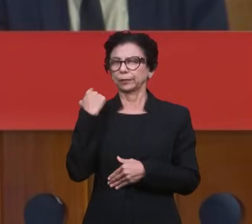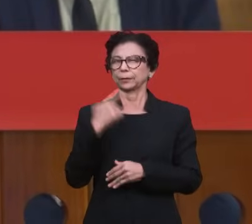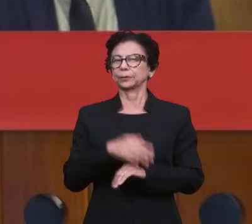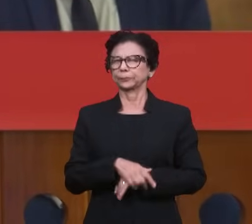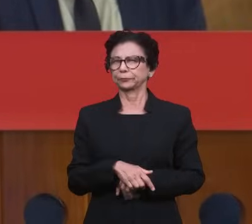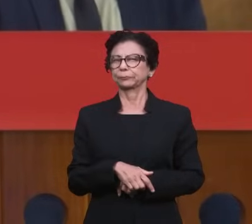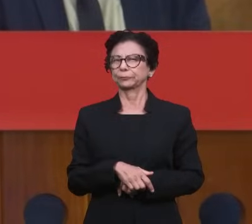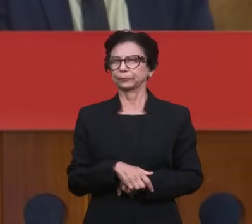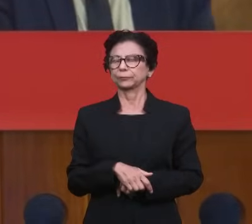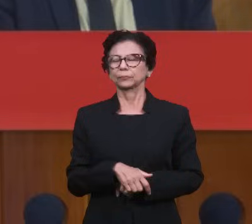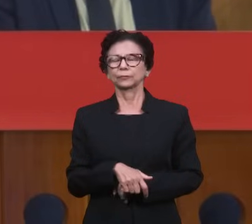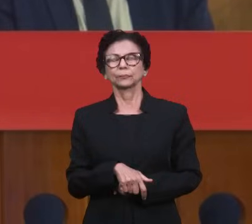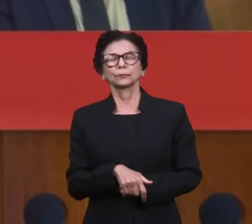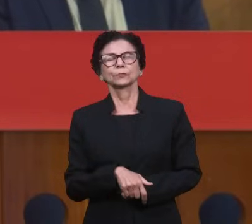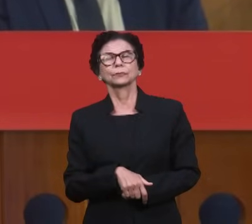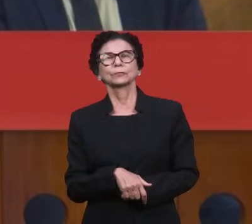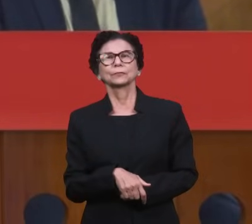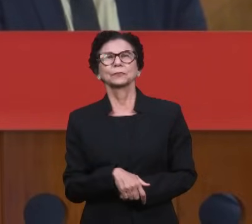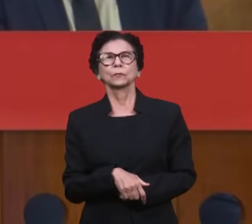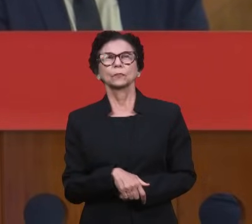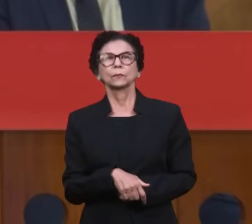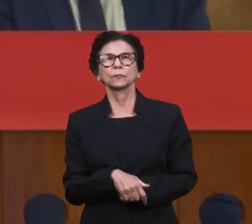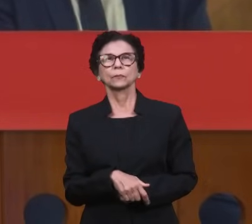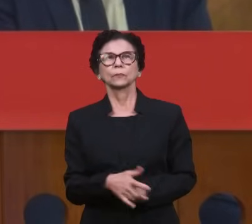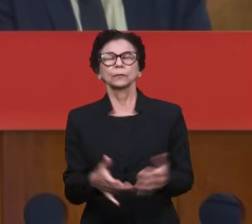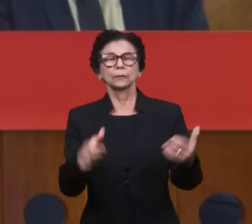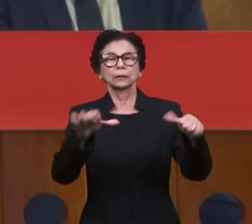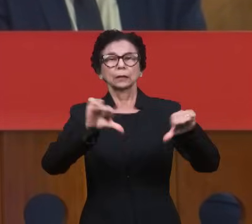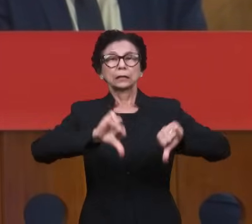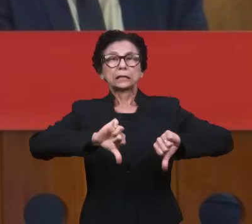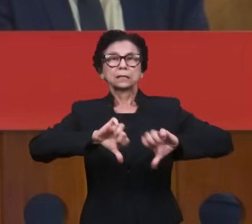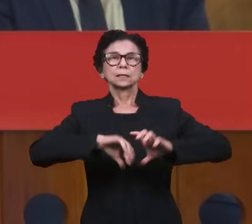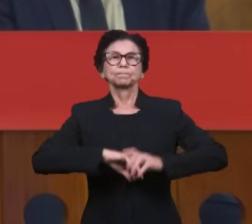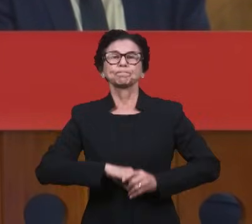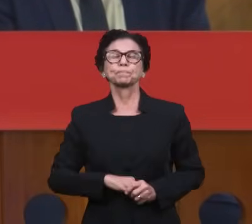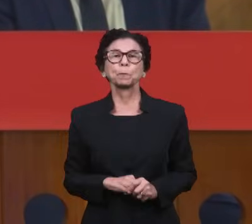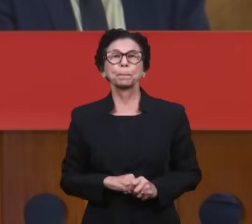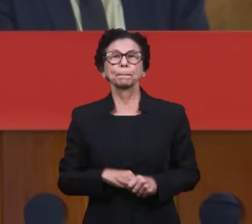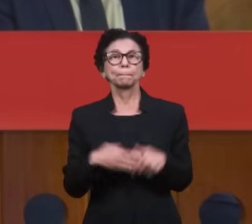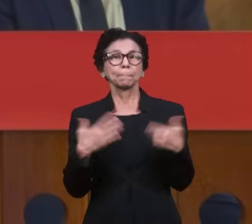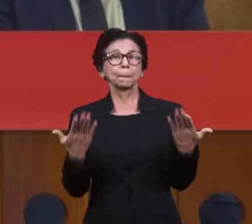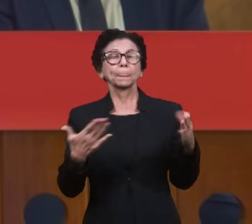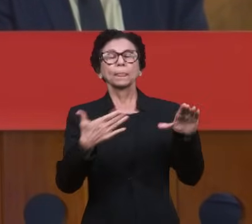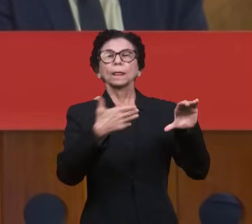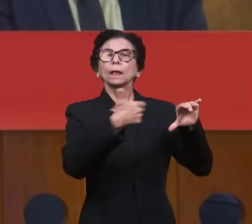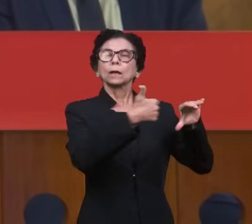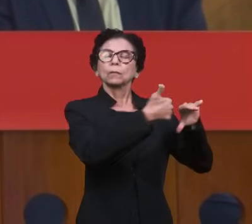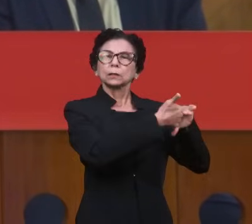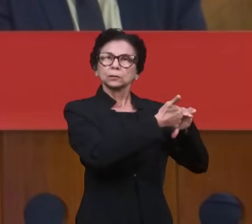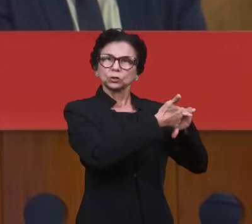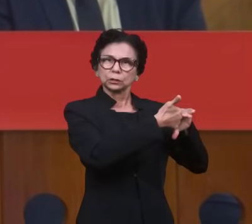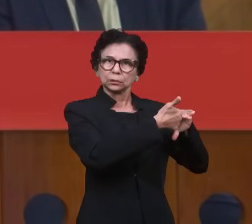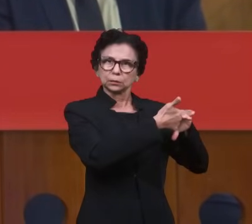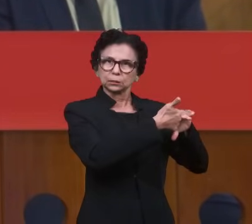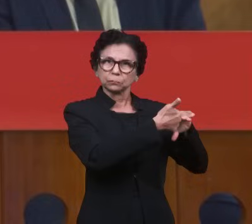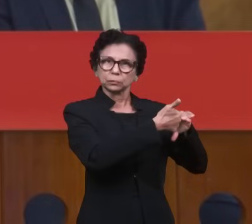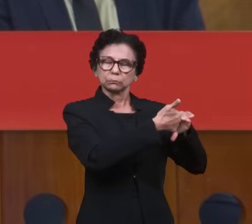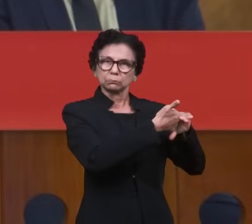Mas é daqui. As crises, então, elas existem. O cristianismo, ele